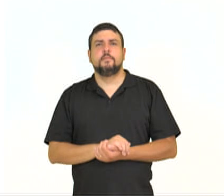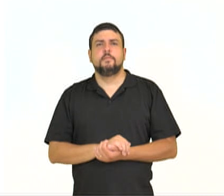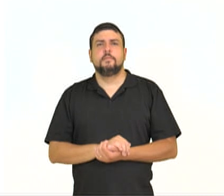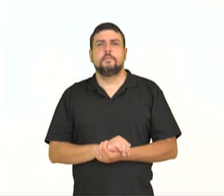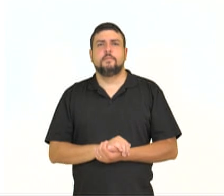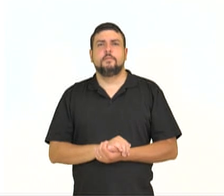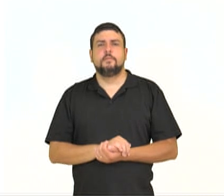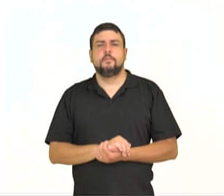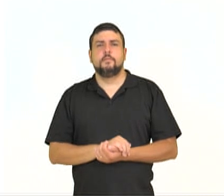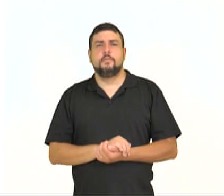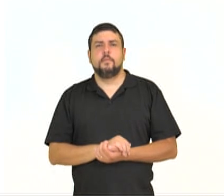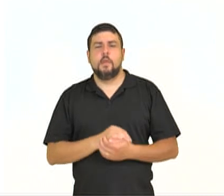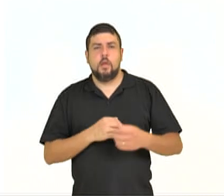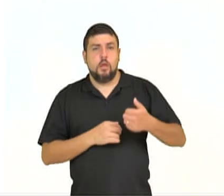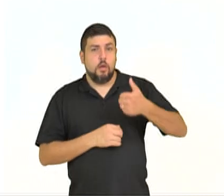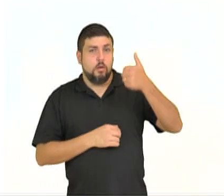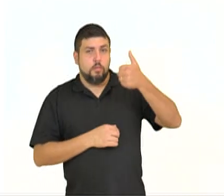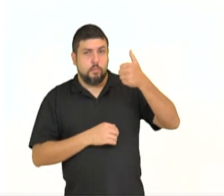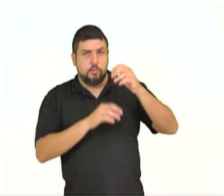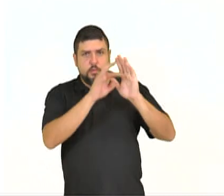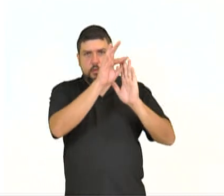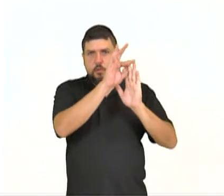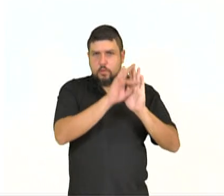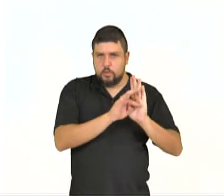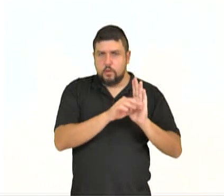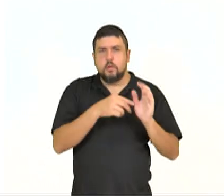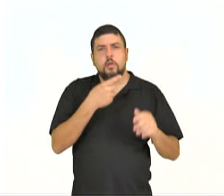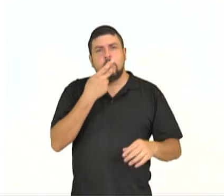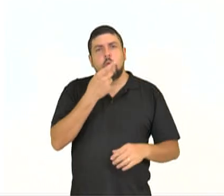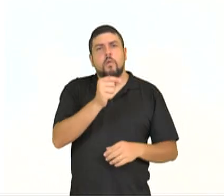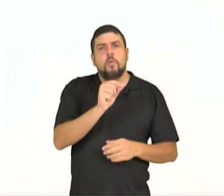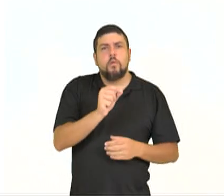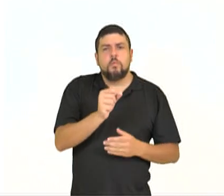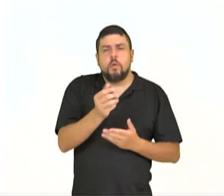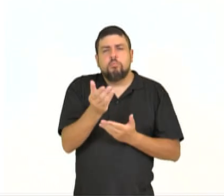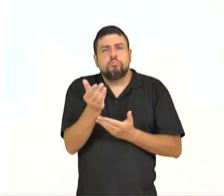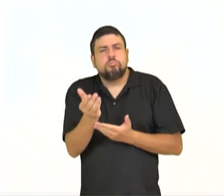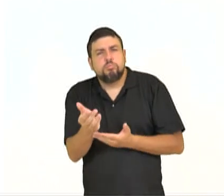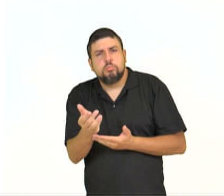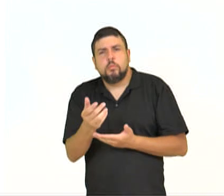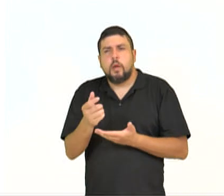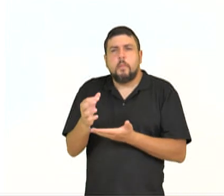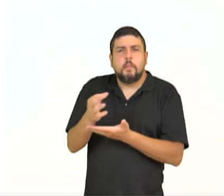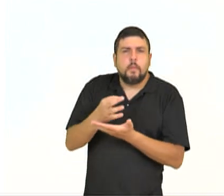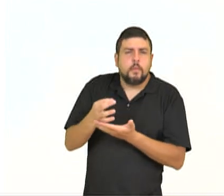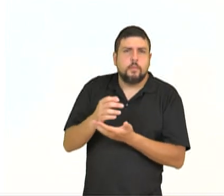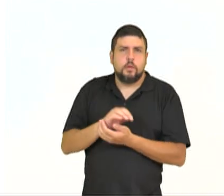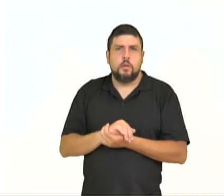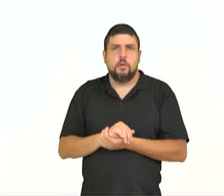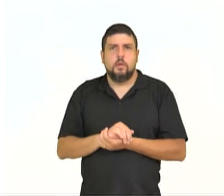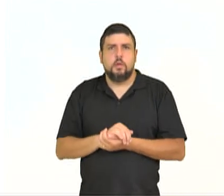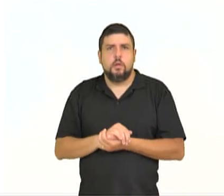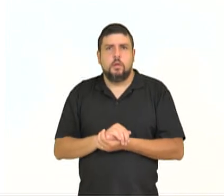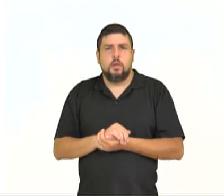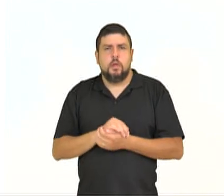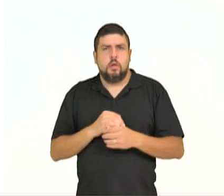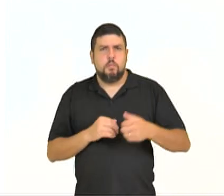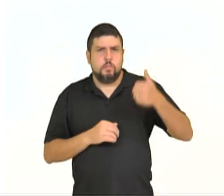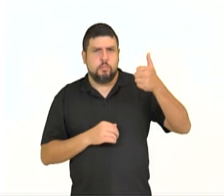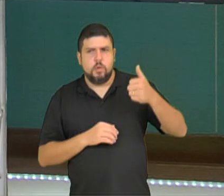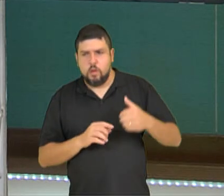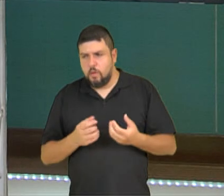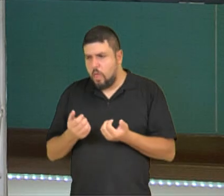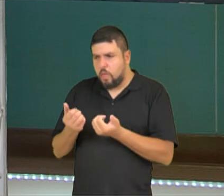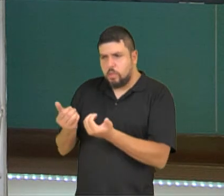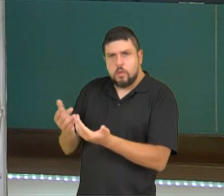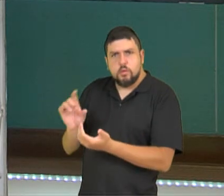O texto 1, ele fala sobre mendicância, né? E das alternativas aqui, a esmola deve ser dada para adultos. Nós temos isso no texto 1?